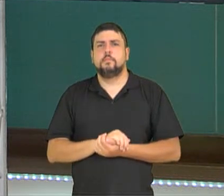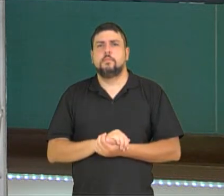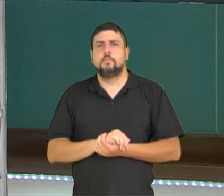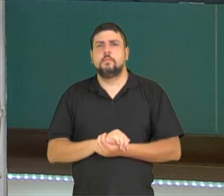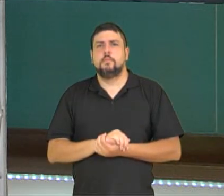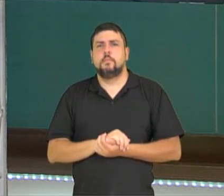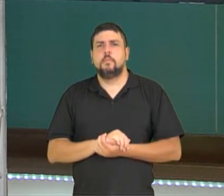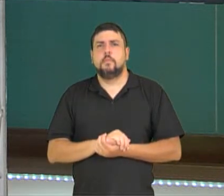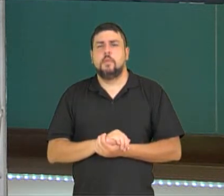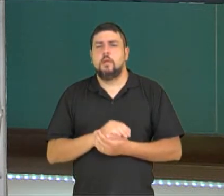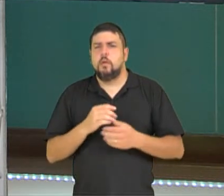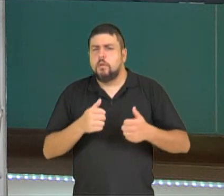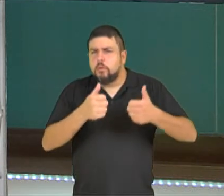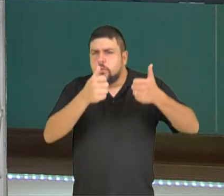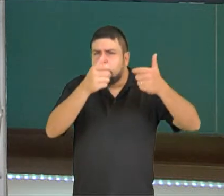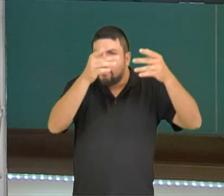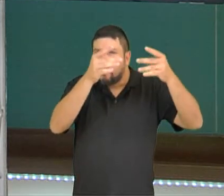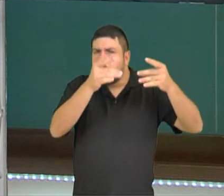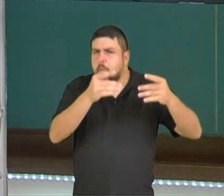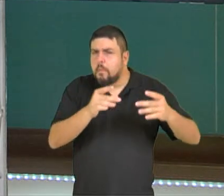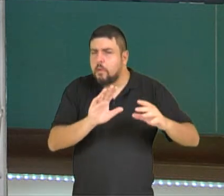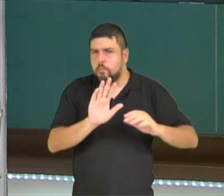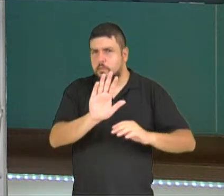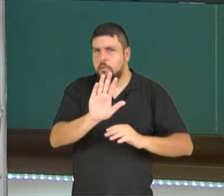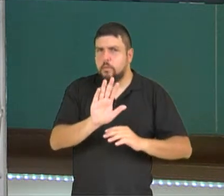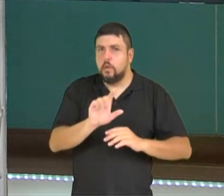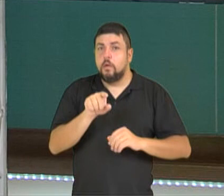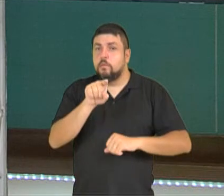cartaz, porque o exercício já pede que